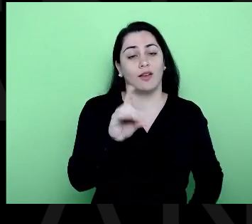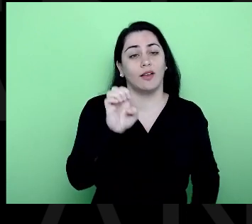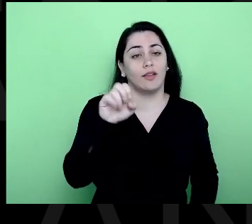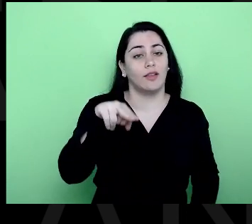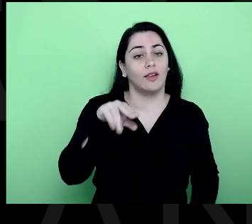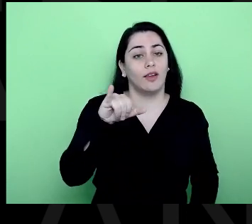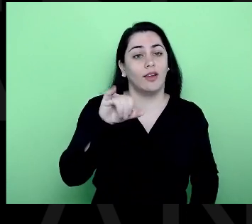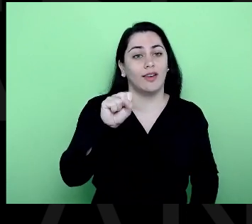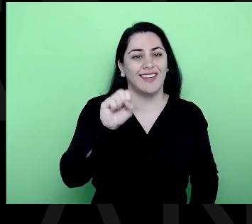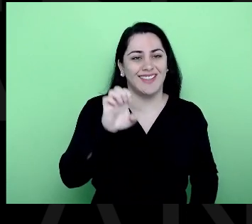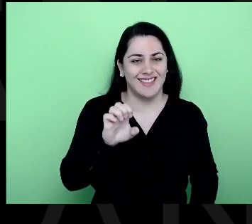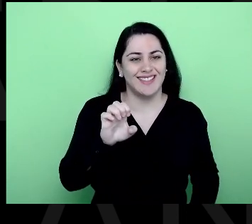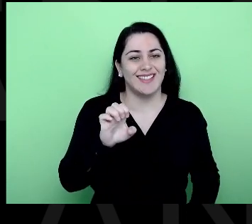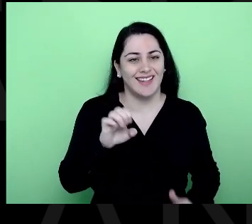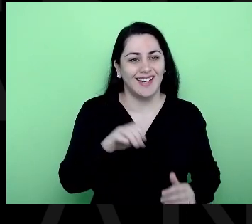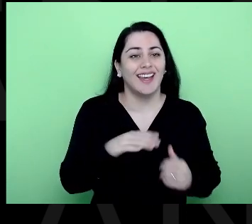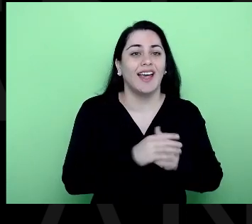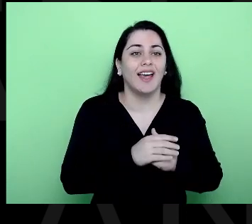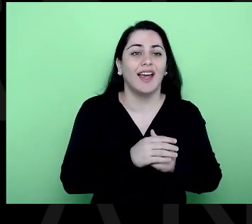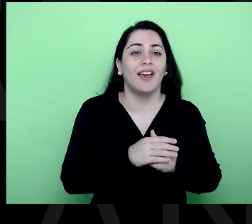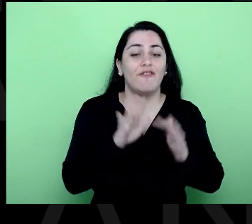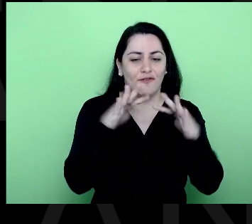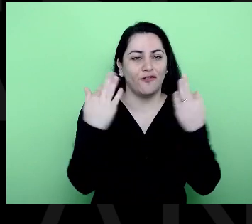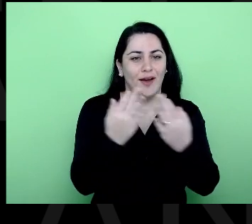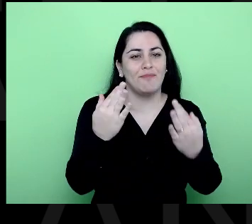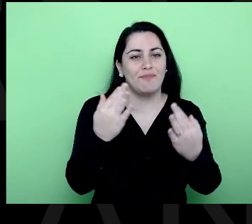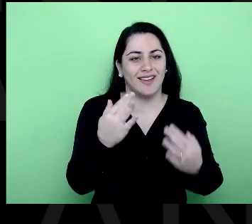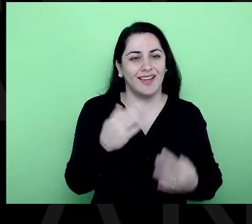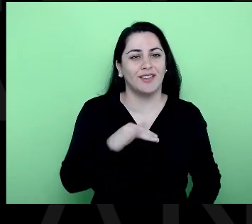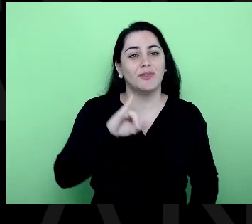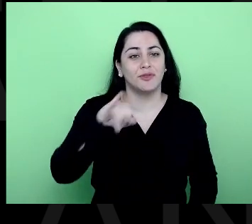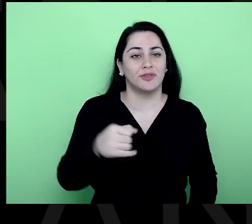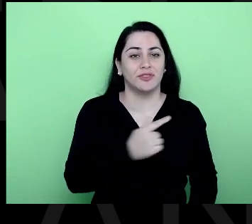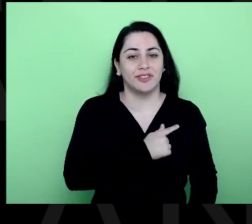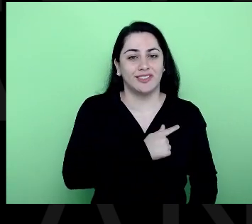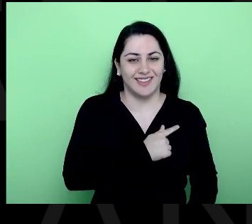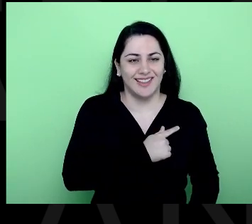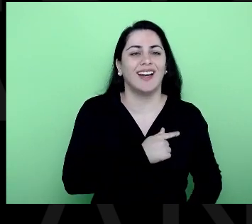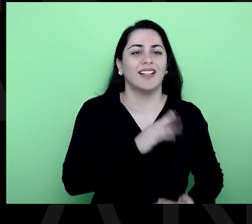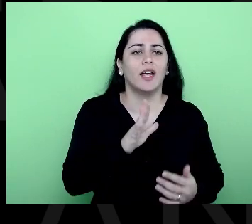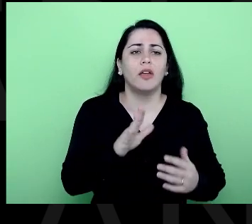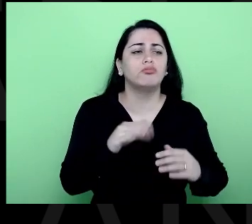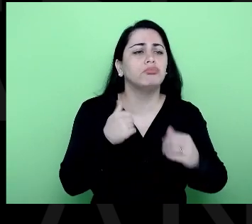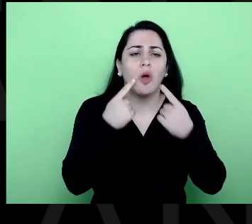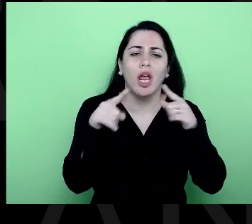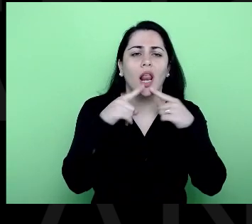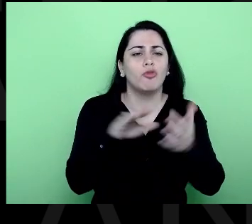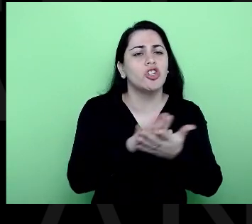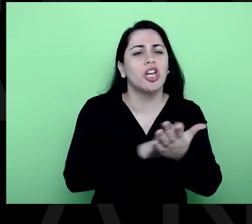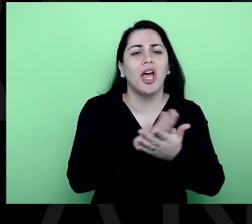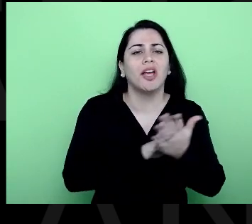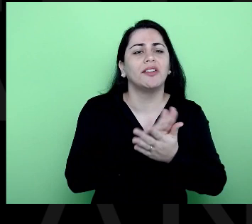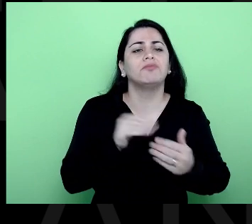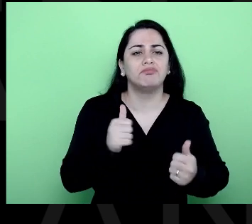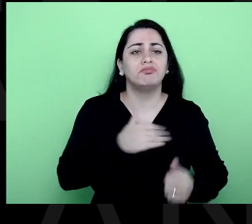teu livro, assim. Não, Sim. reclamaram de nada, foram super generosos. Não, não. Agora, eu acho que é isso. Eu